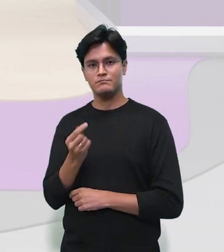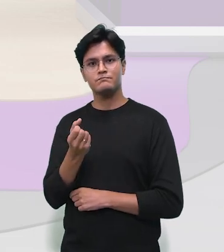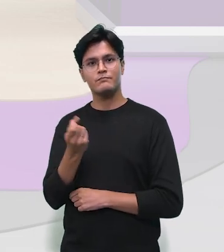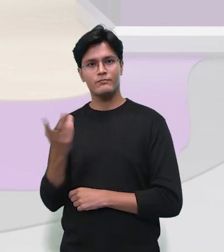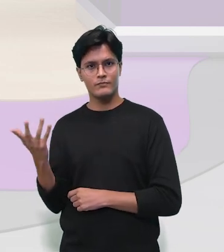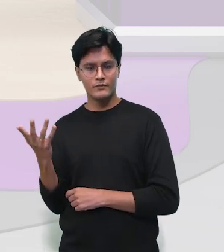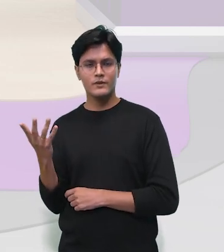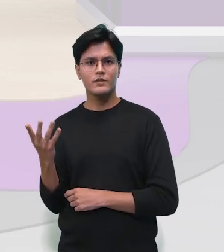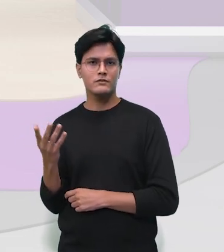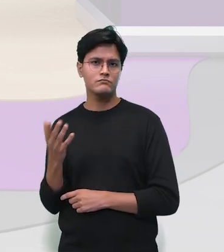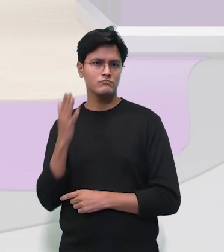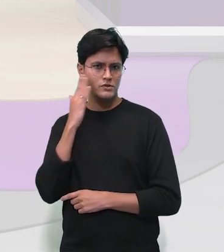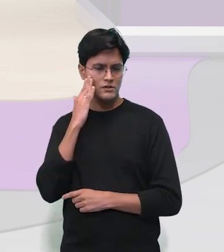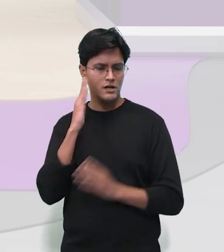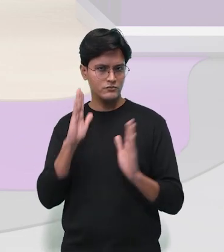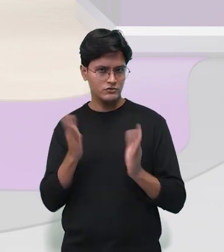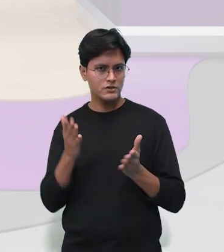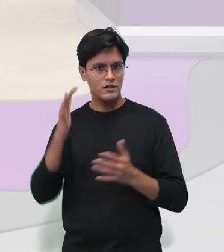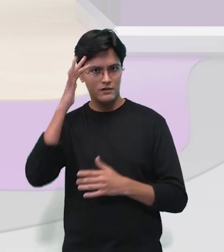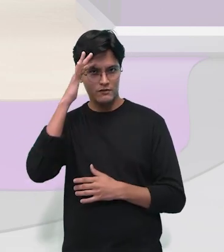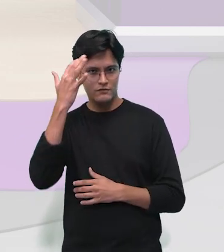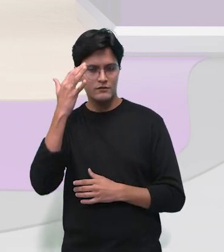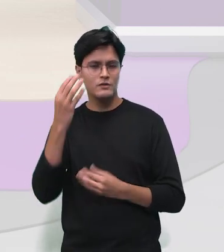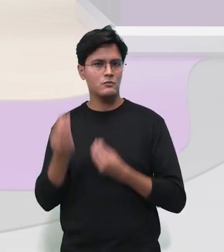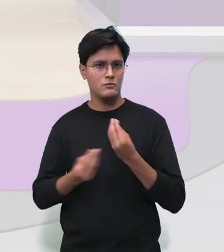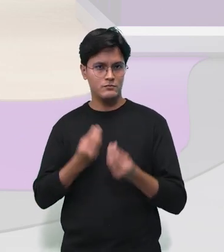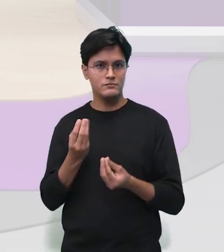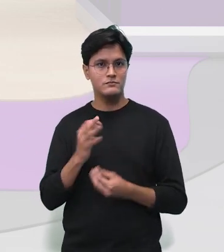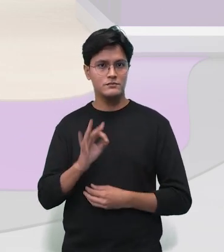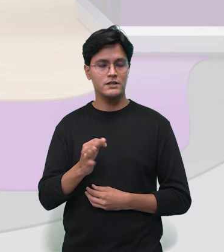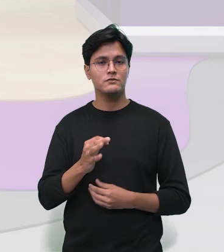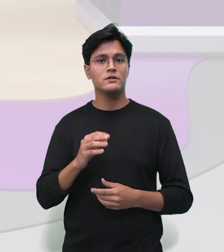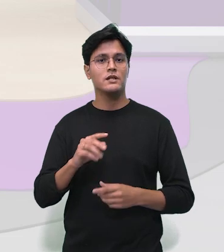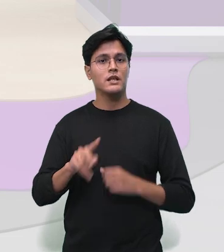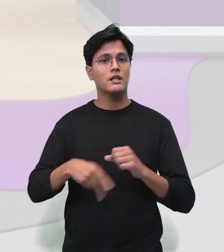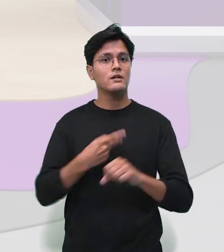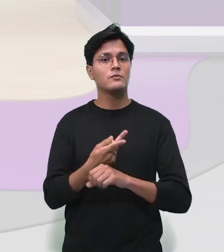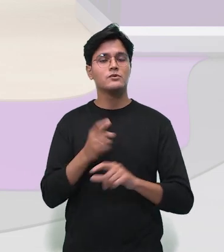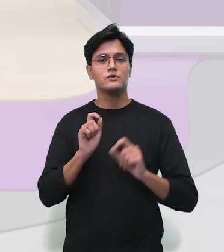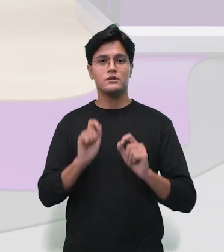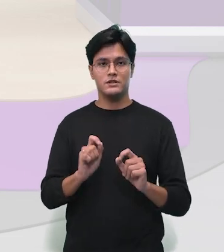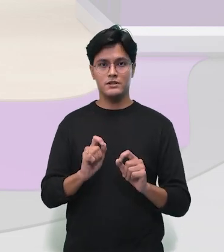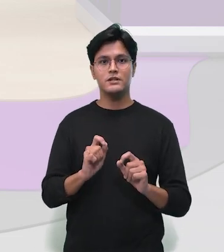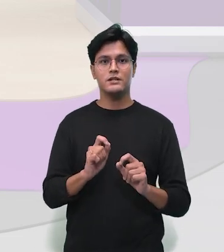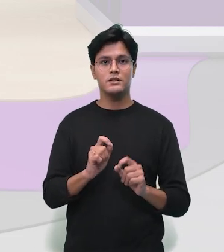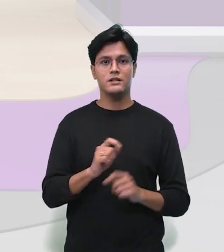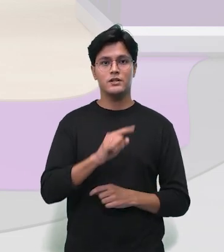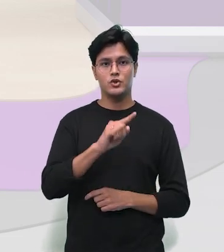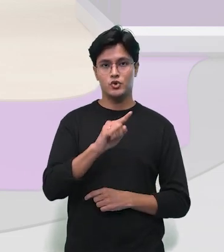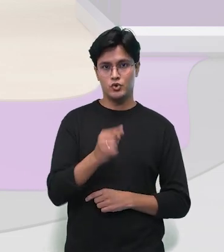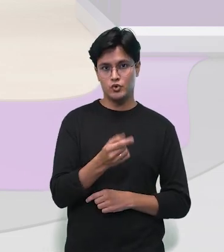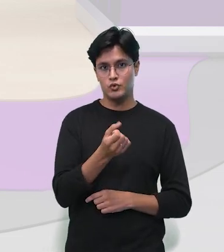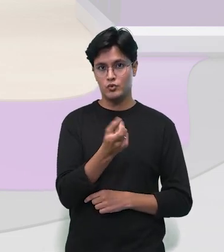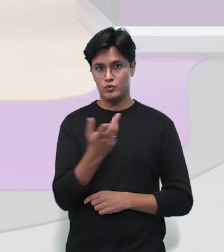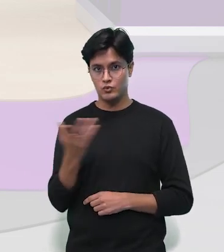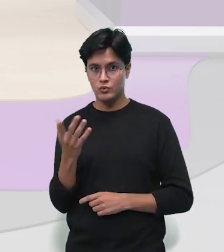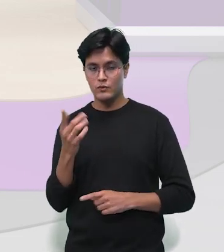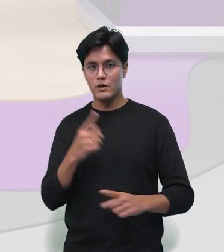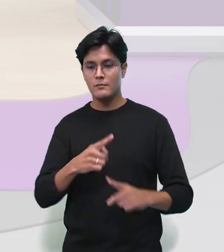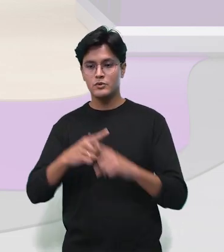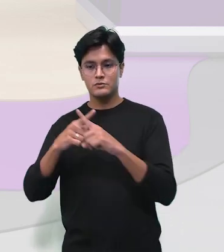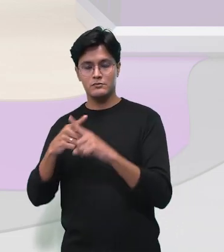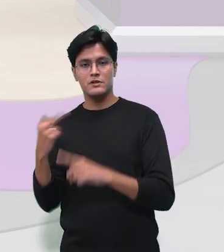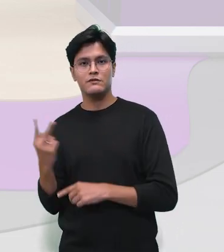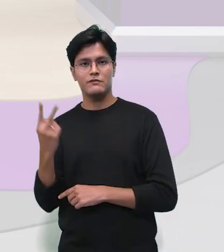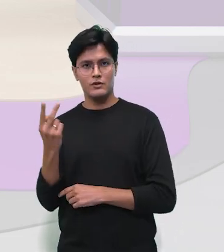como faz, né? Faz a transformaçãozinha ali. Em seguida você multiplica esse número decimal com o valor que você quer